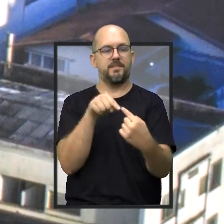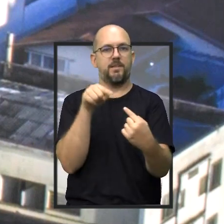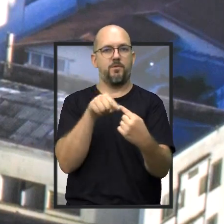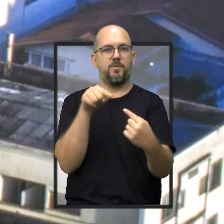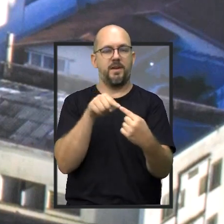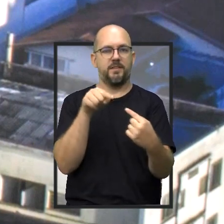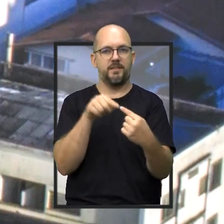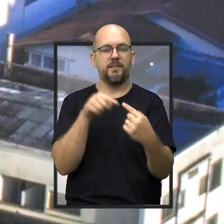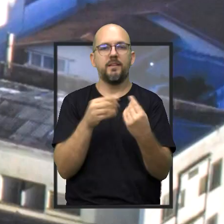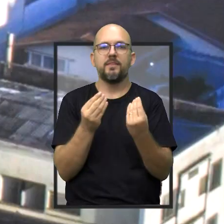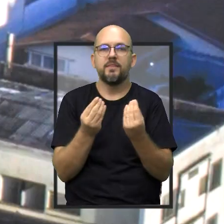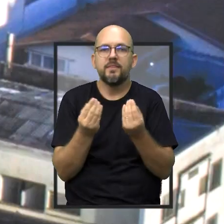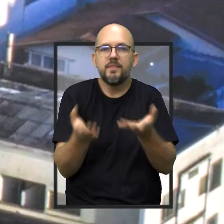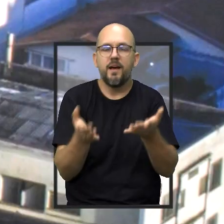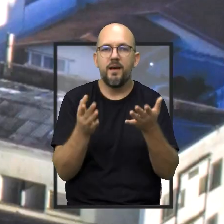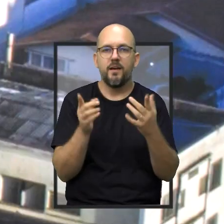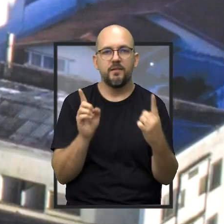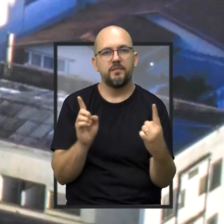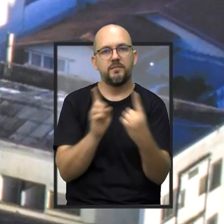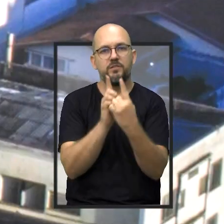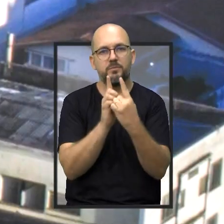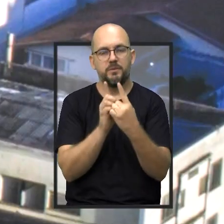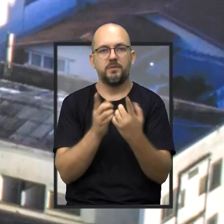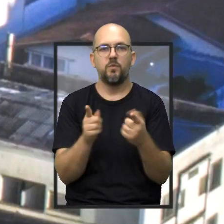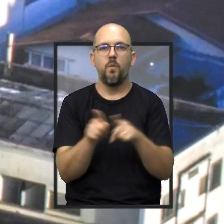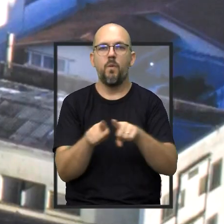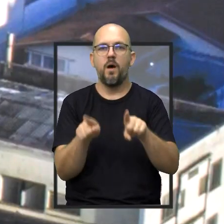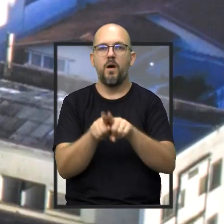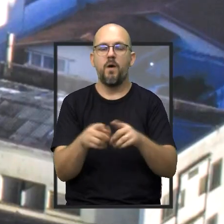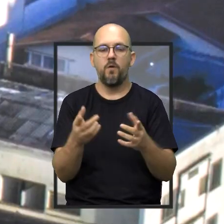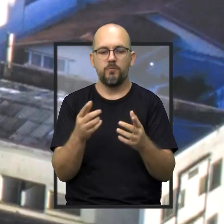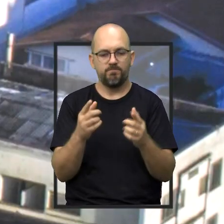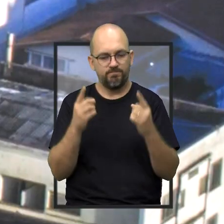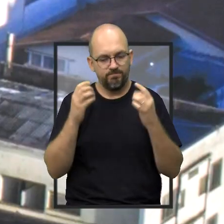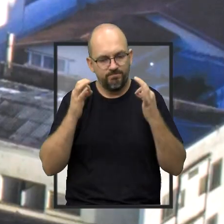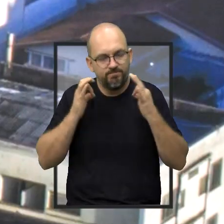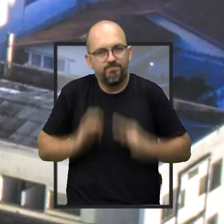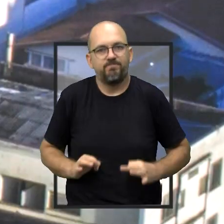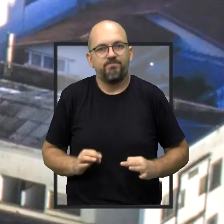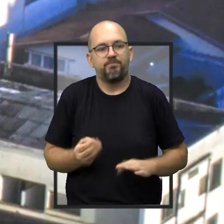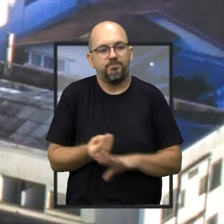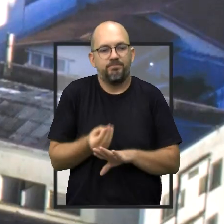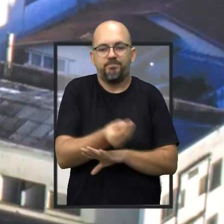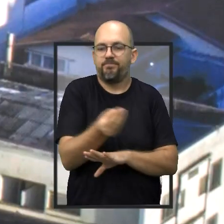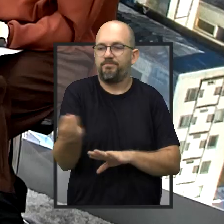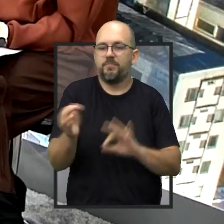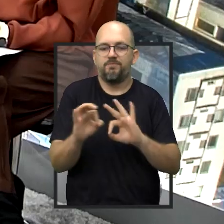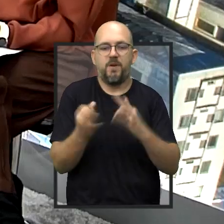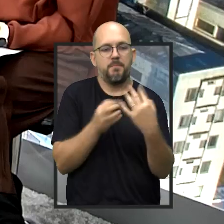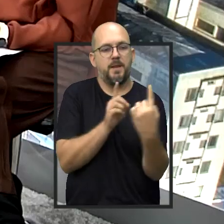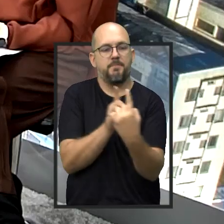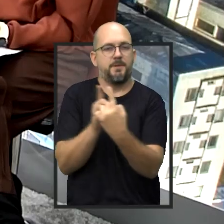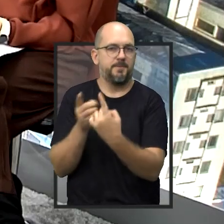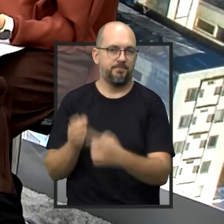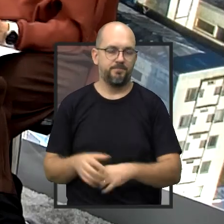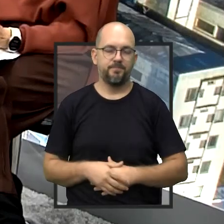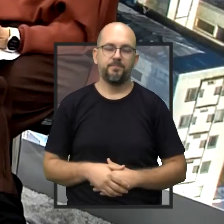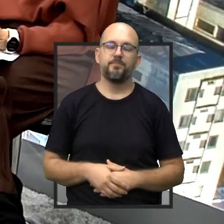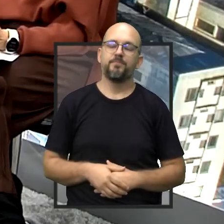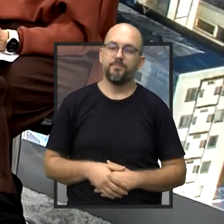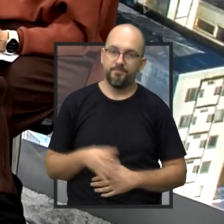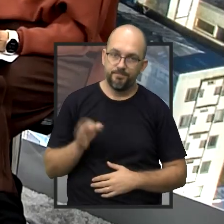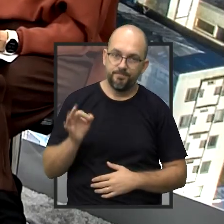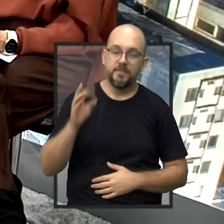adequada, dando atendimento digno para essas famílias. Vereadora, a senhora